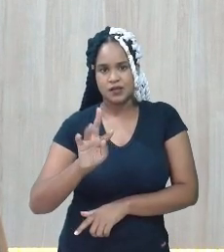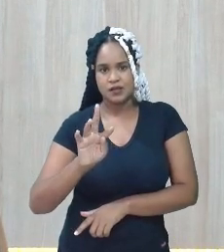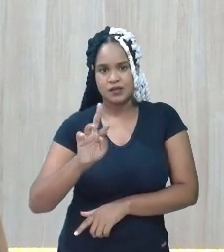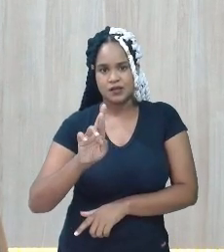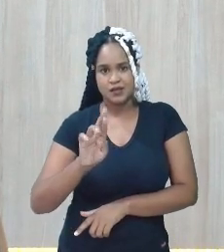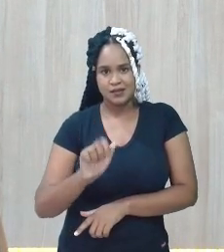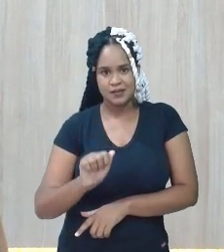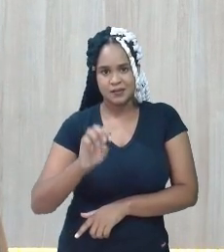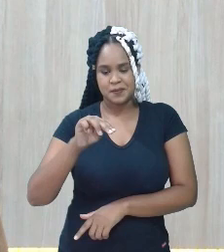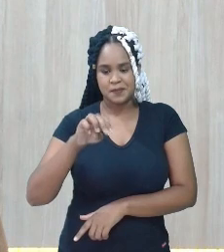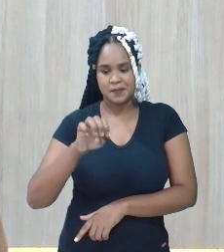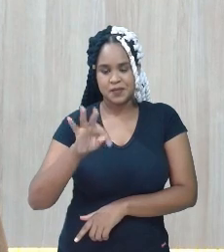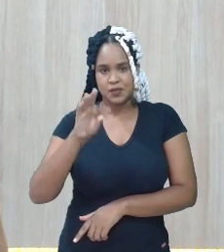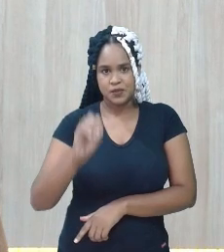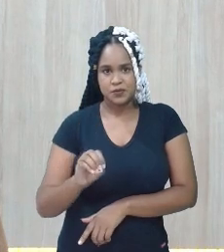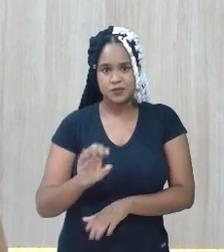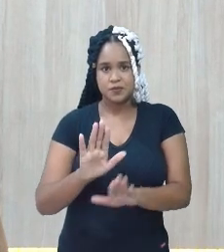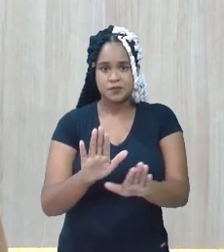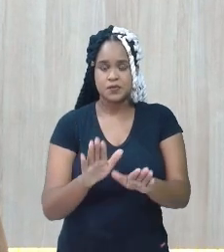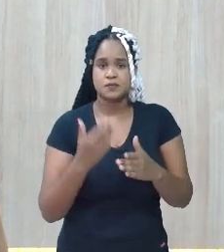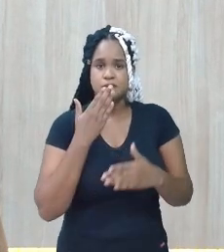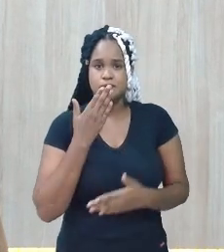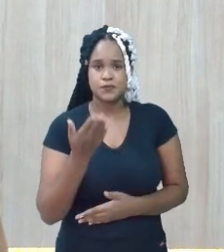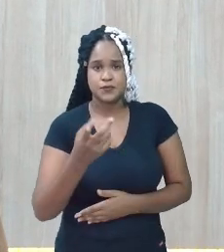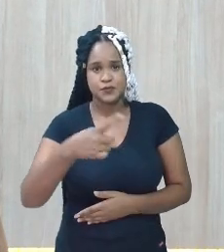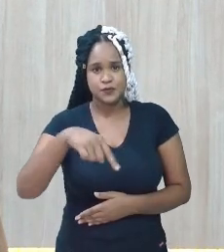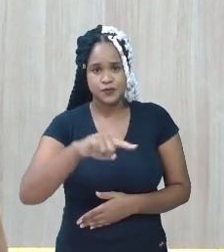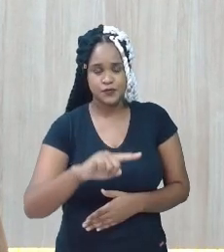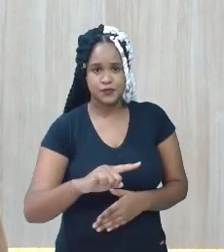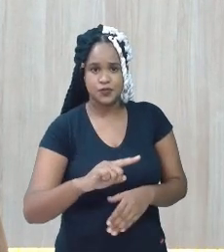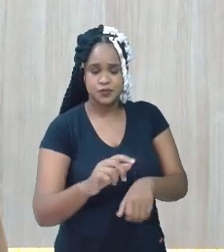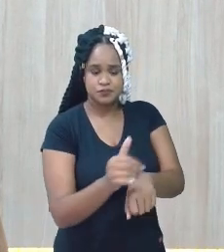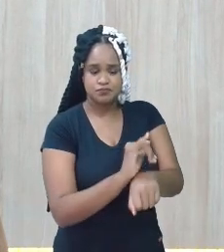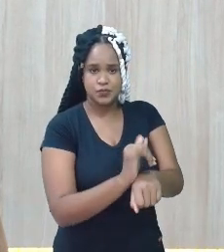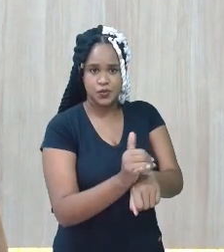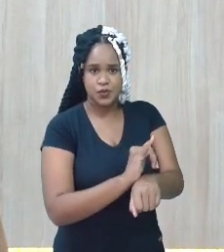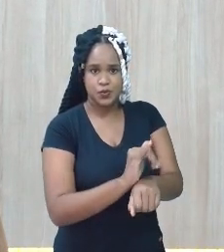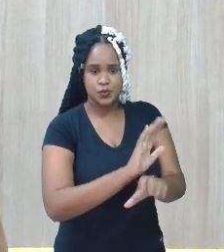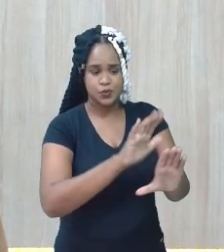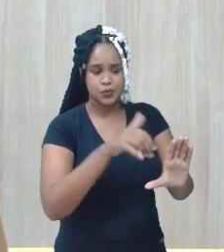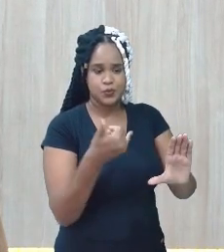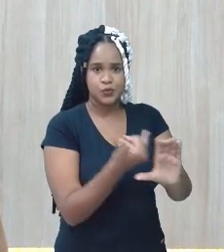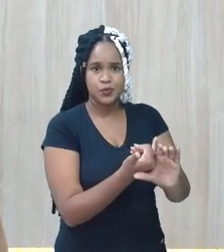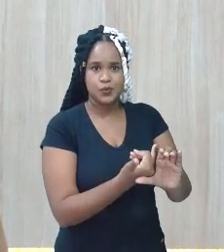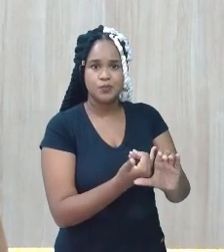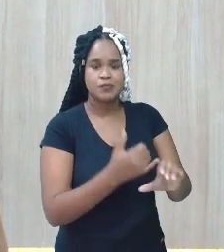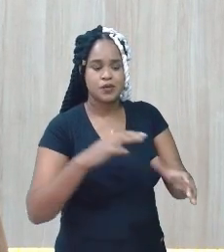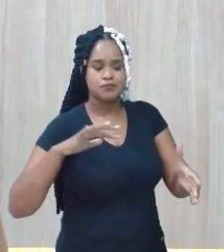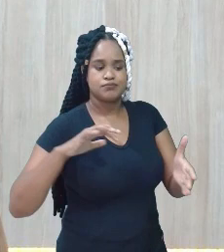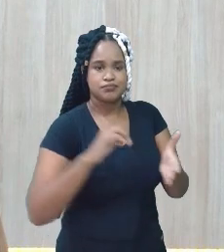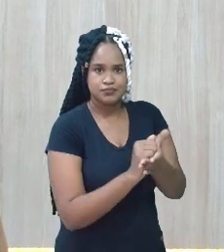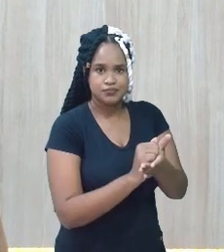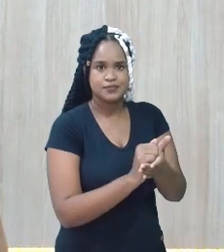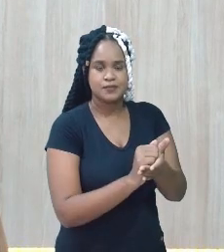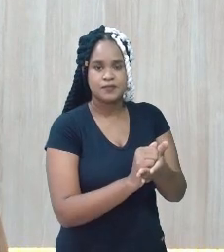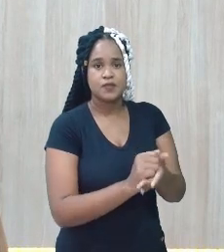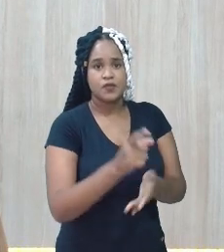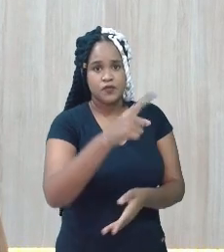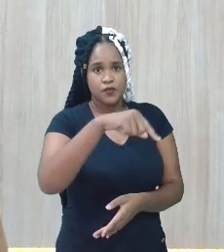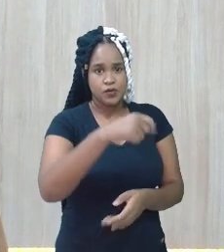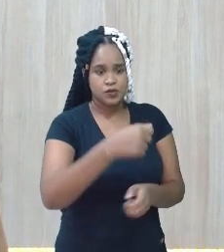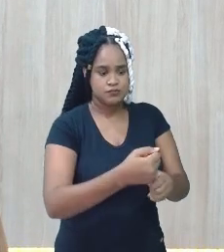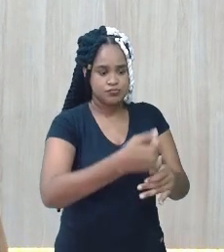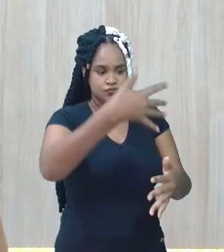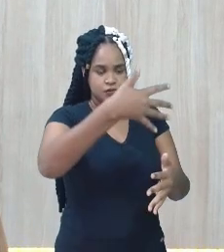vocês seguirem a gente lá do Educa Recife no YouTube. Lá a gente vai encontrar uma